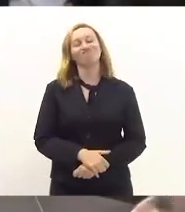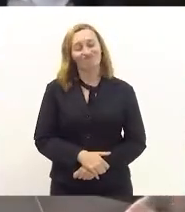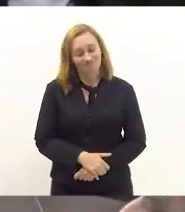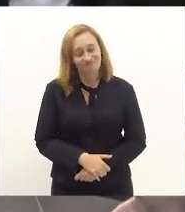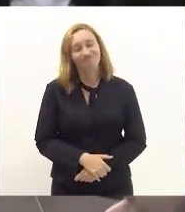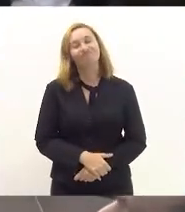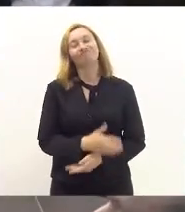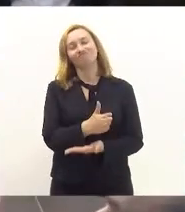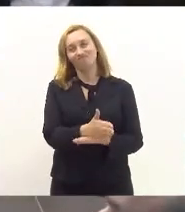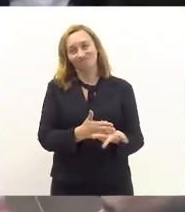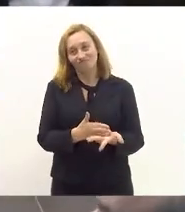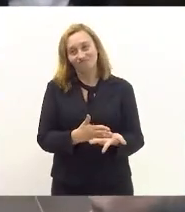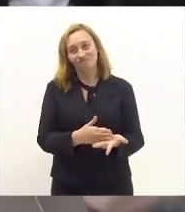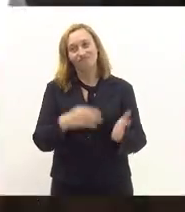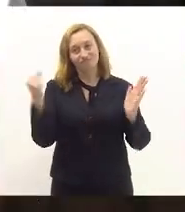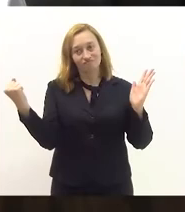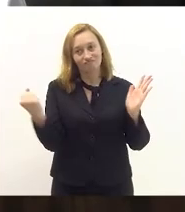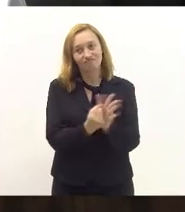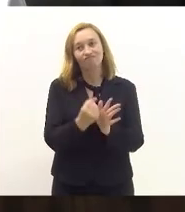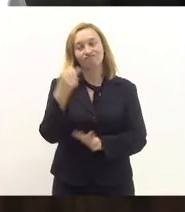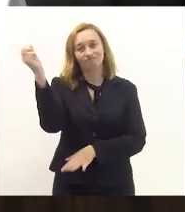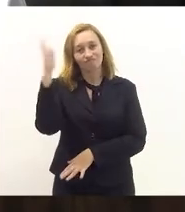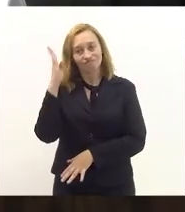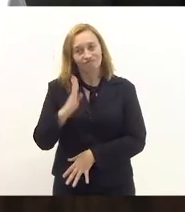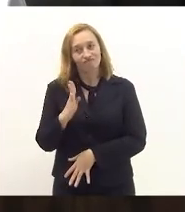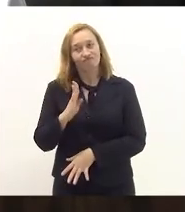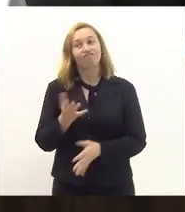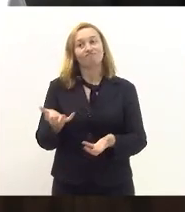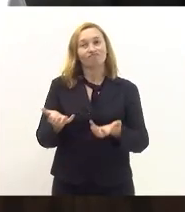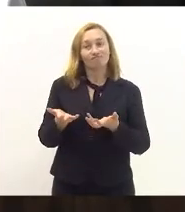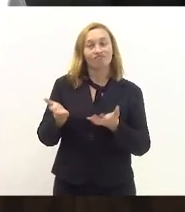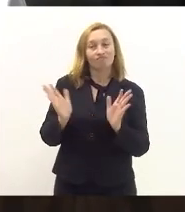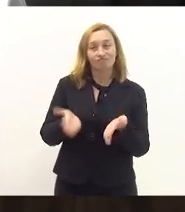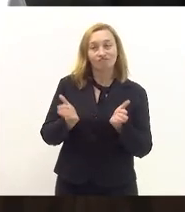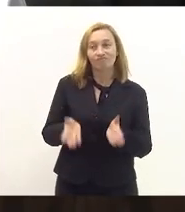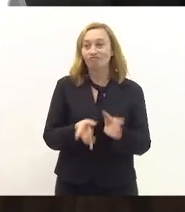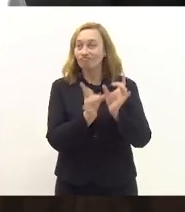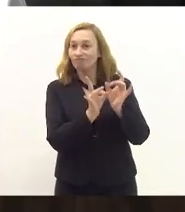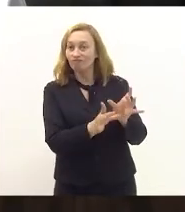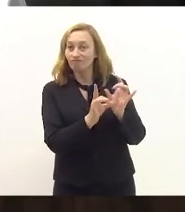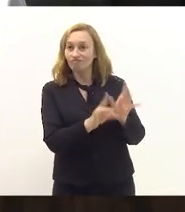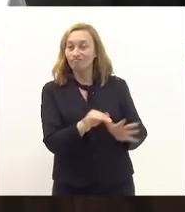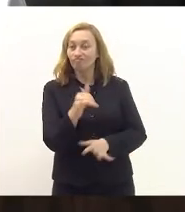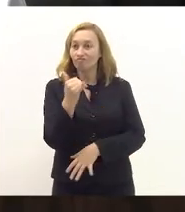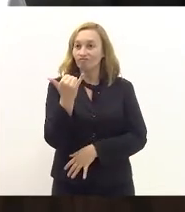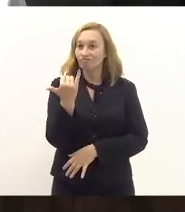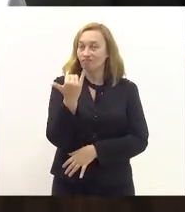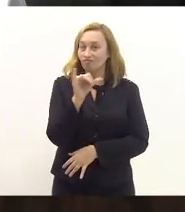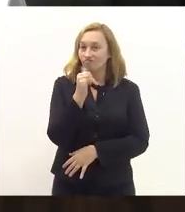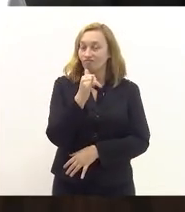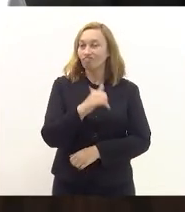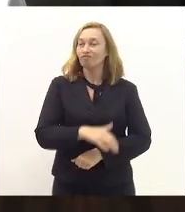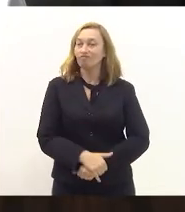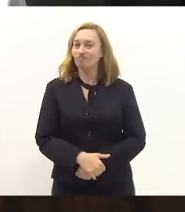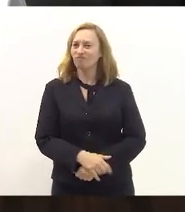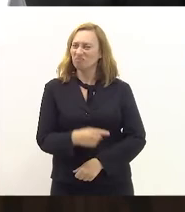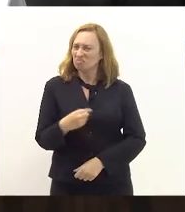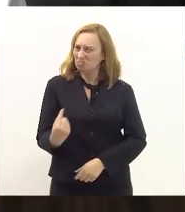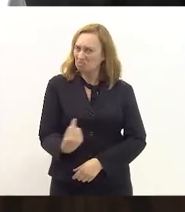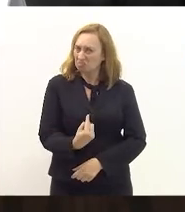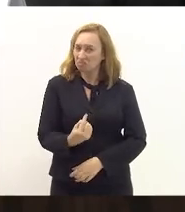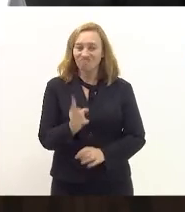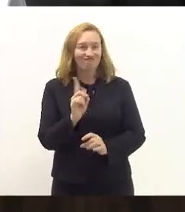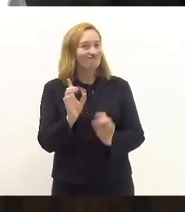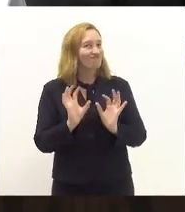boa parte do patrimônio do Brasil e que estão querendo agora vender a Eletrobras. E nós não